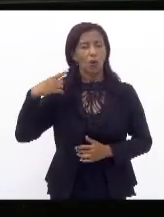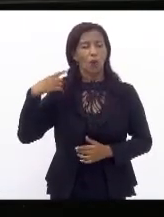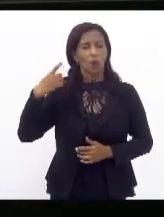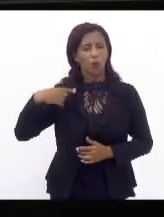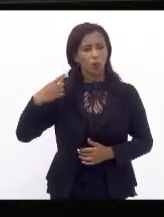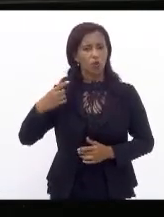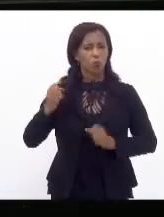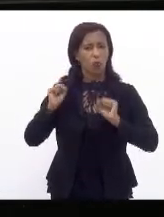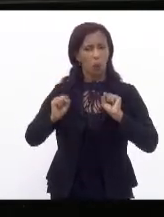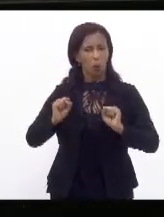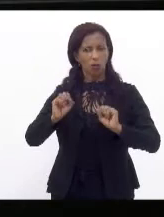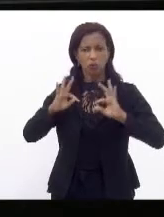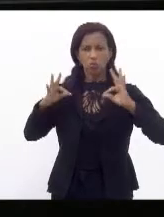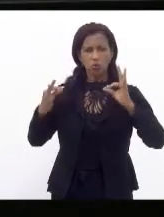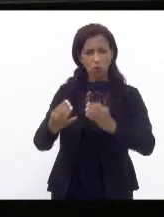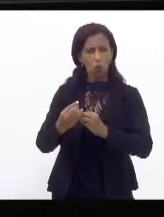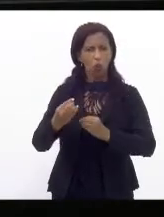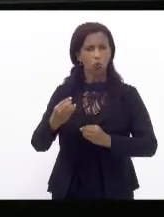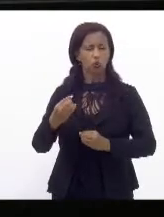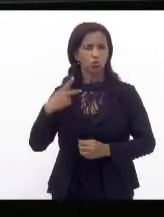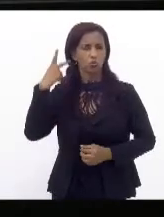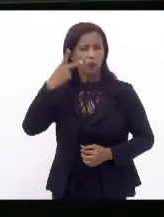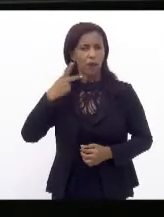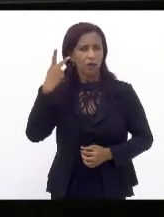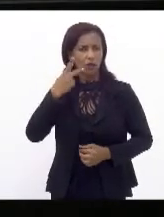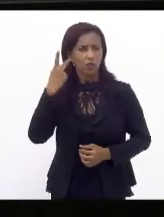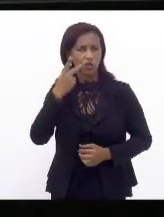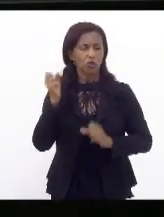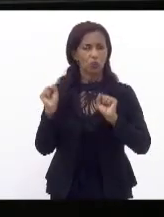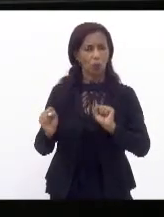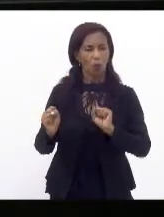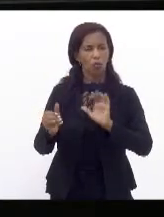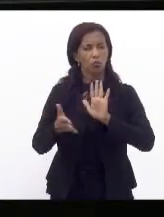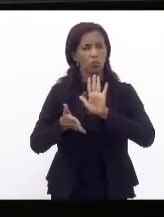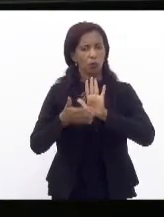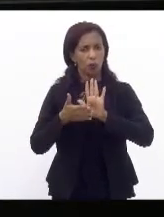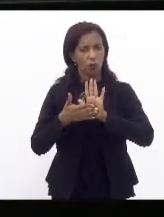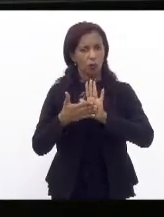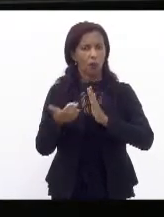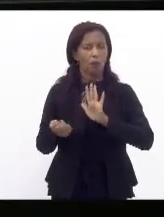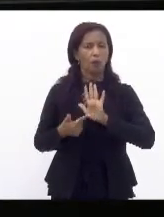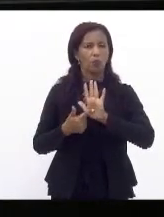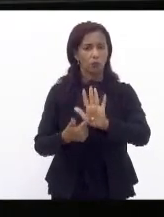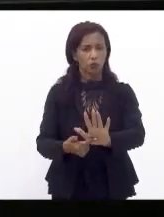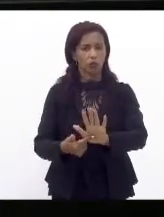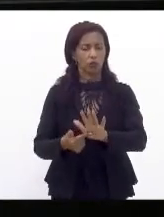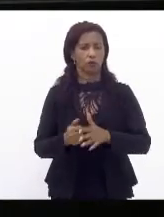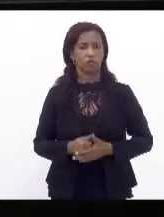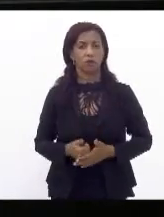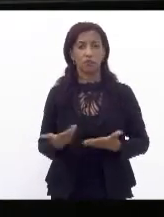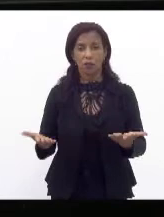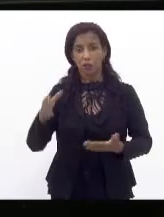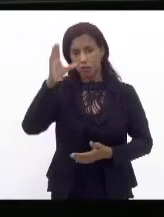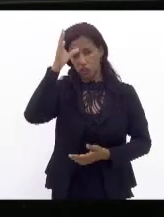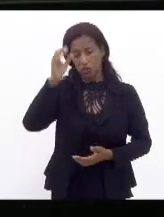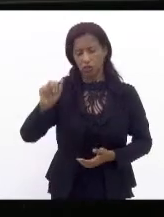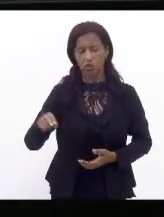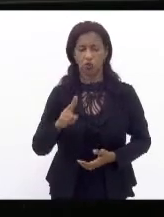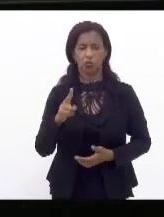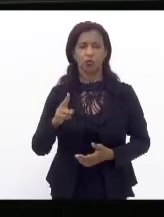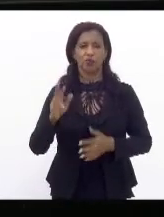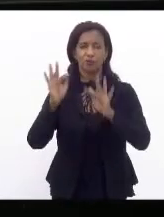possam, sim, apresentar para a sociedade a sua proposta de Brasil. Então, é isso, Tia Ju. Estamos